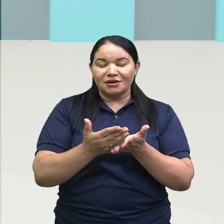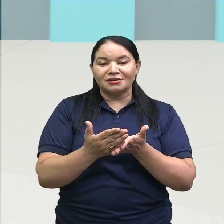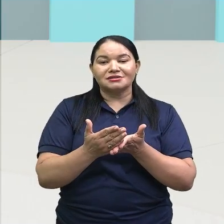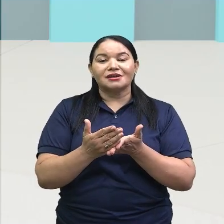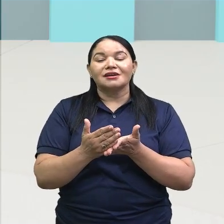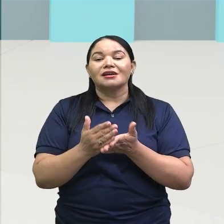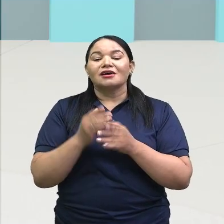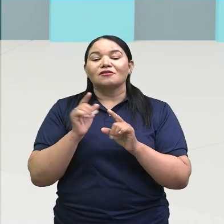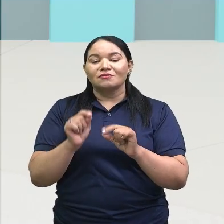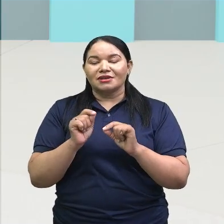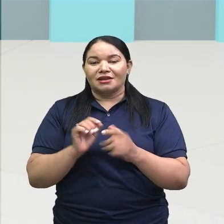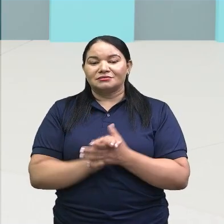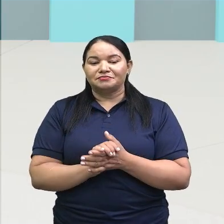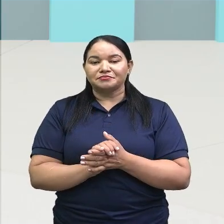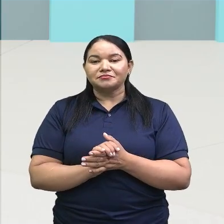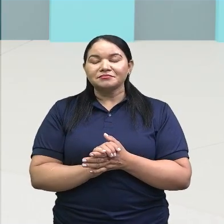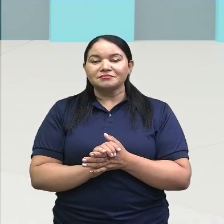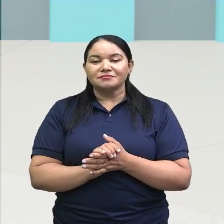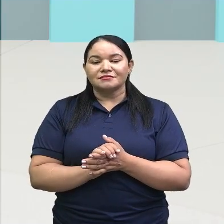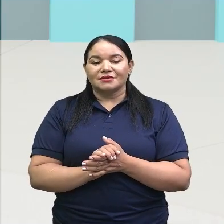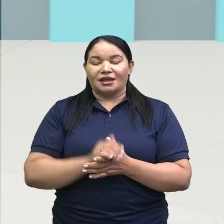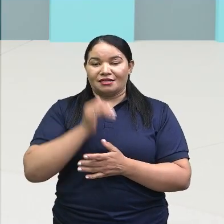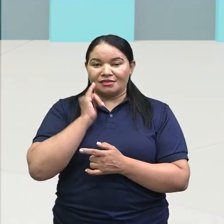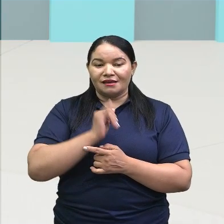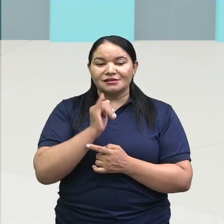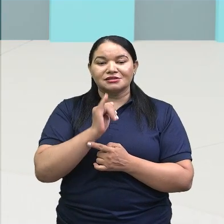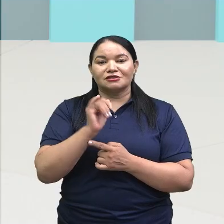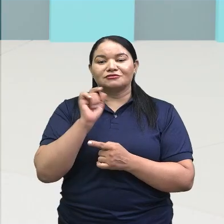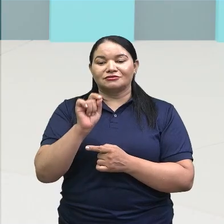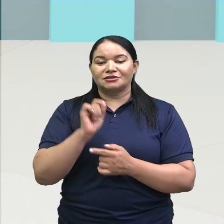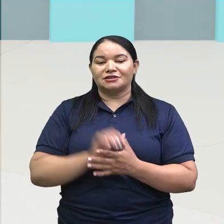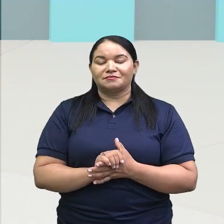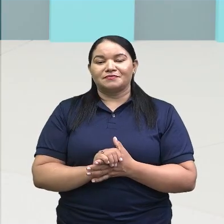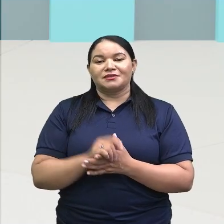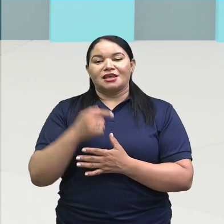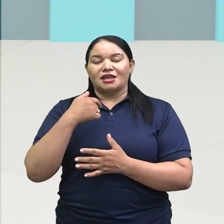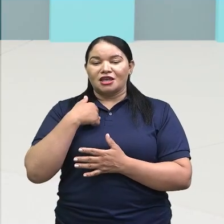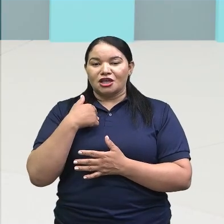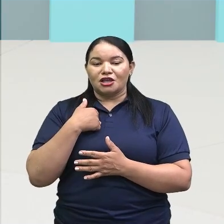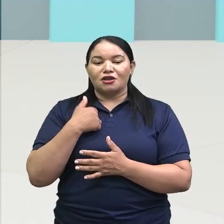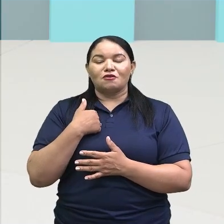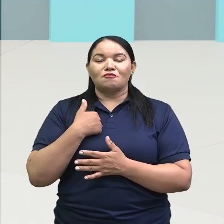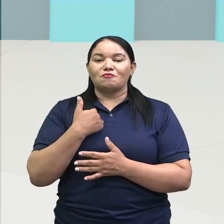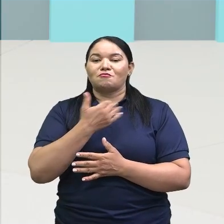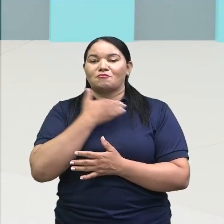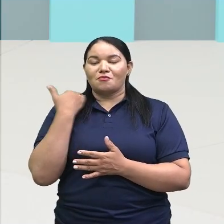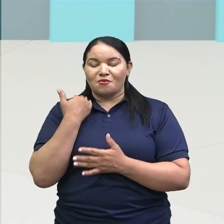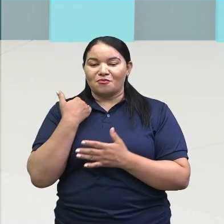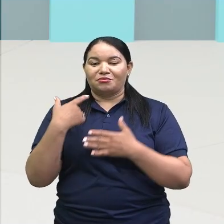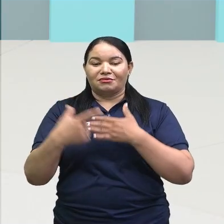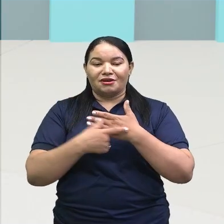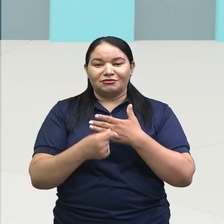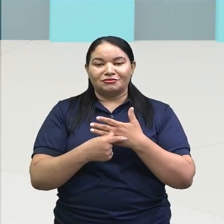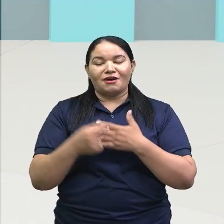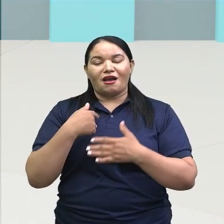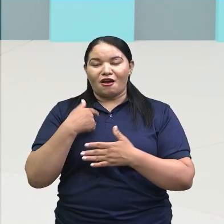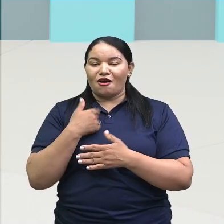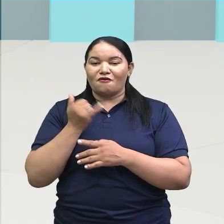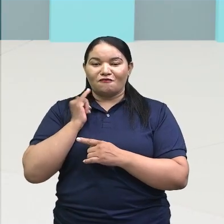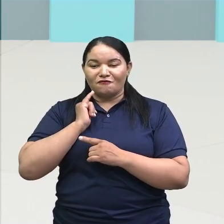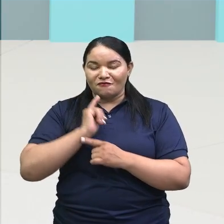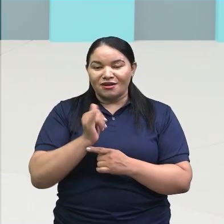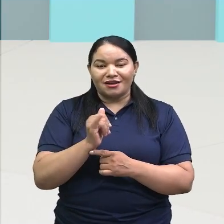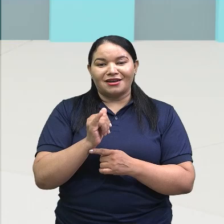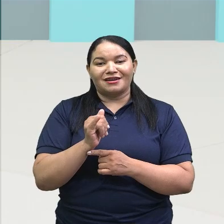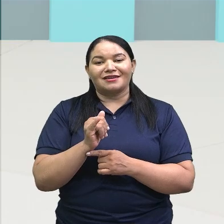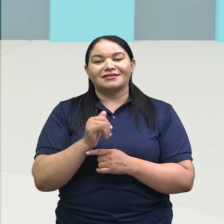Assis começa com aquela descrição e narração que vocês viram. O cara falando, eu sou um defunto autor, então agora eu vou falar tudo, não é?